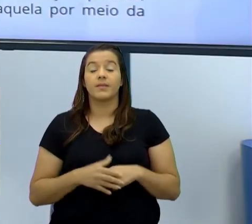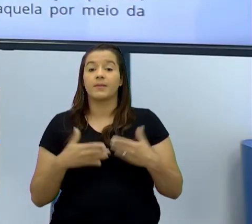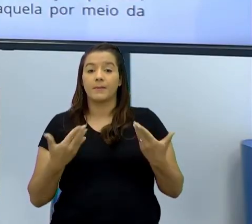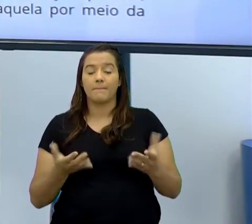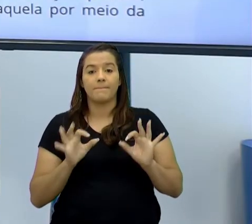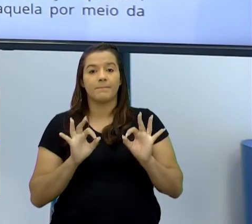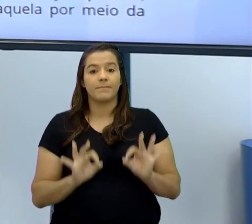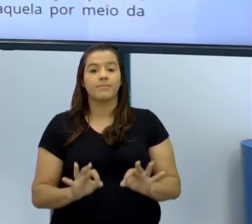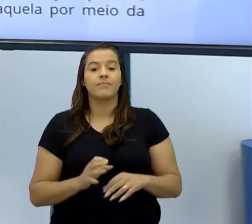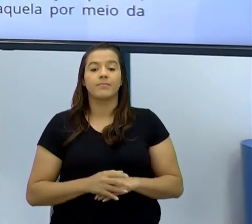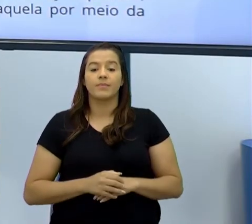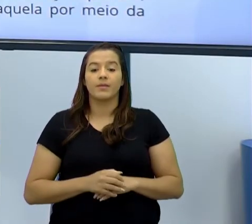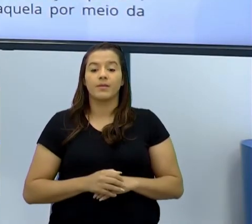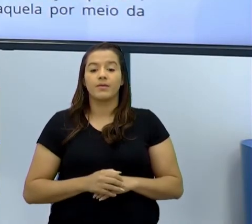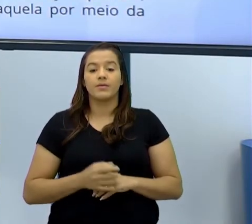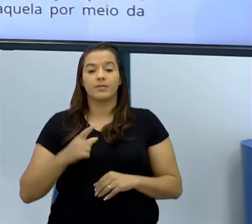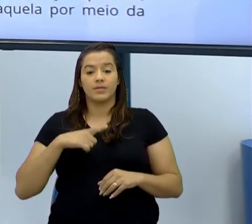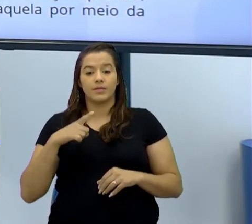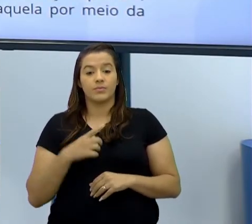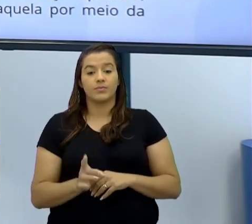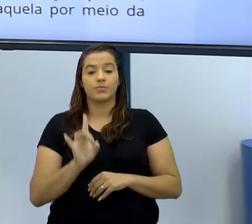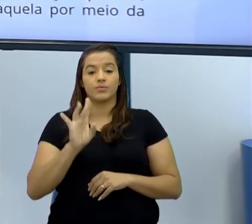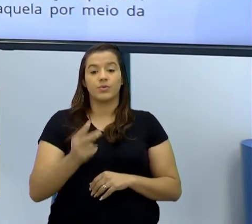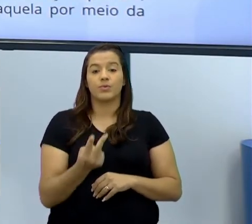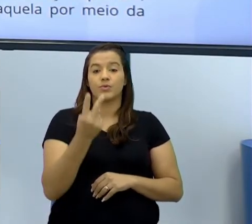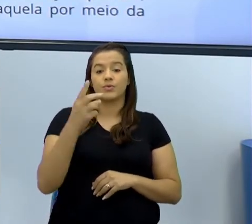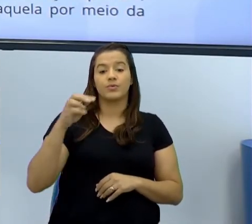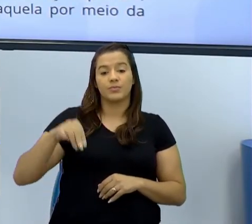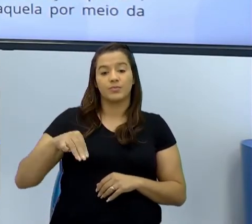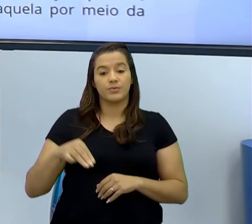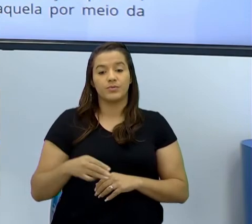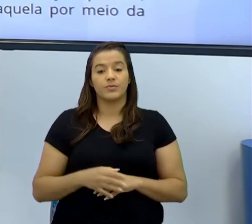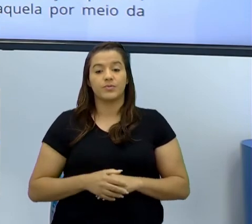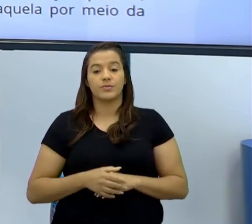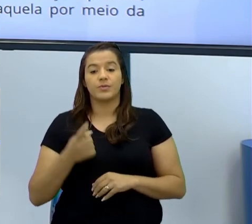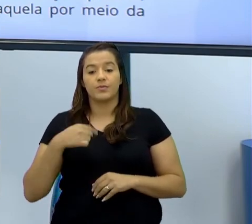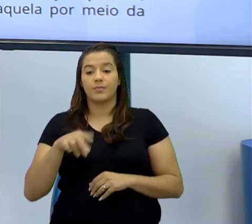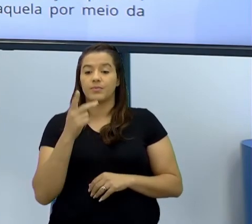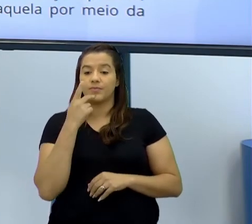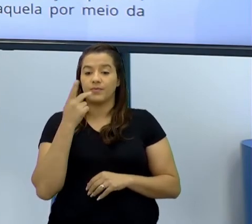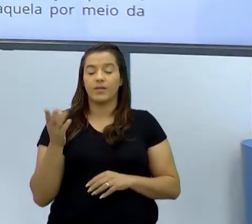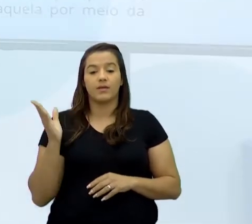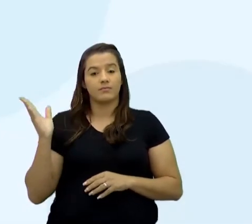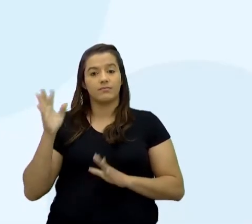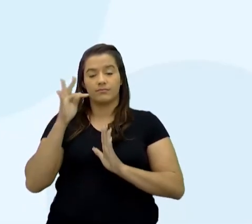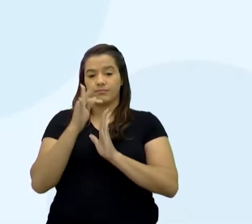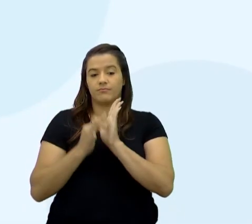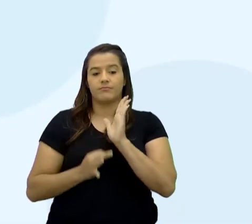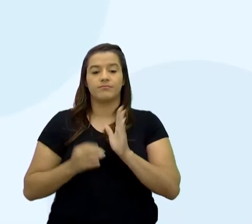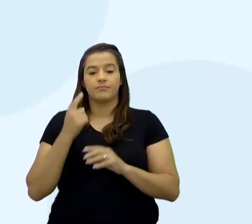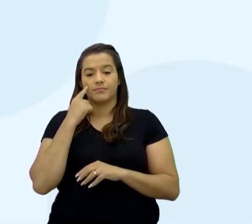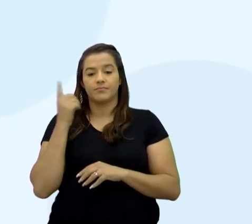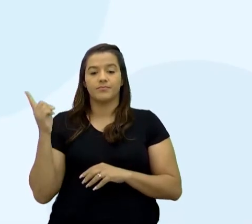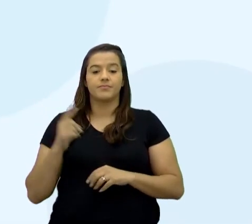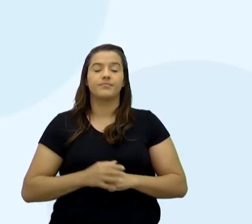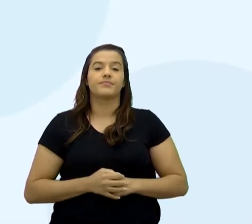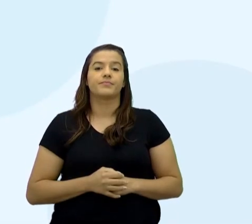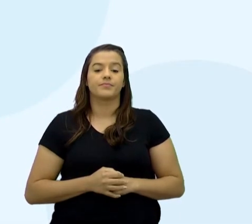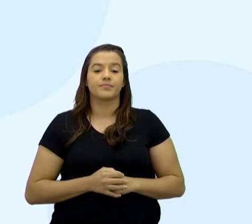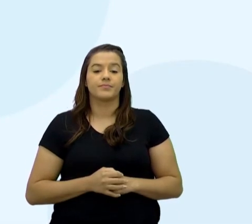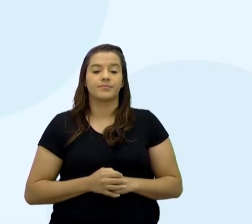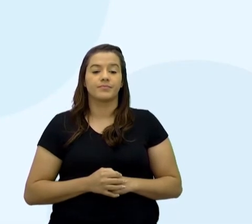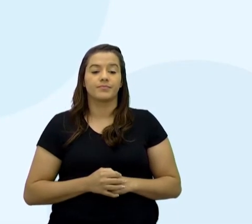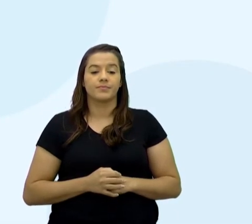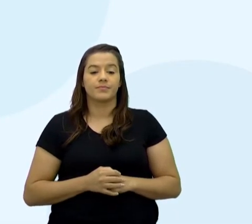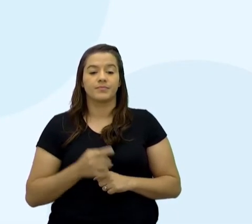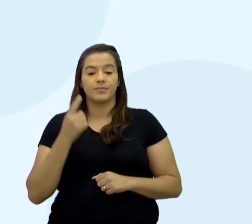Perfeito. Temos aí só 2 minutinhos. Vamos comentar esse texto aqui com vocês? Vamos lá então? Vamos ler